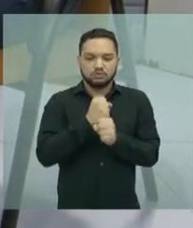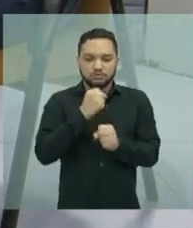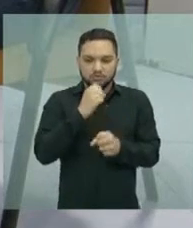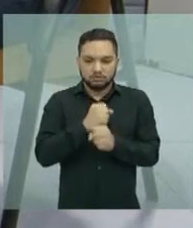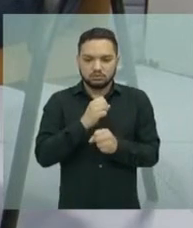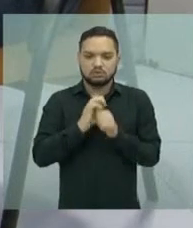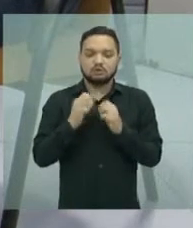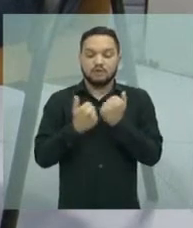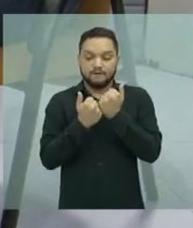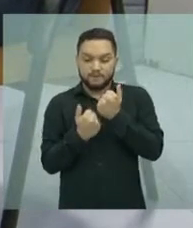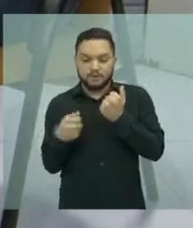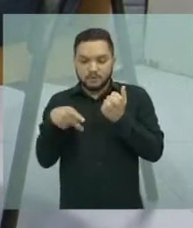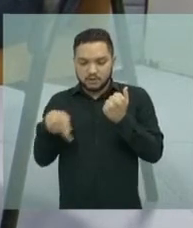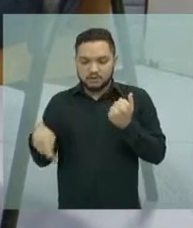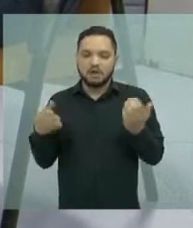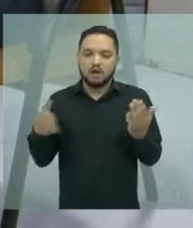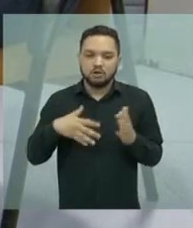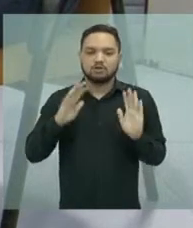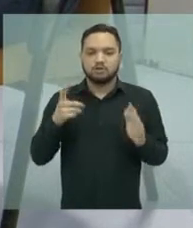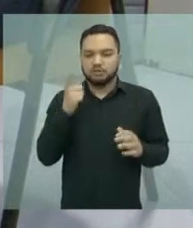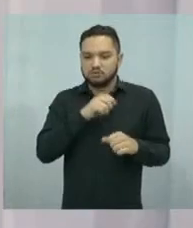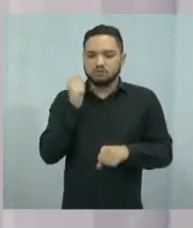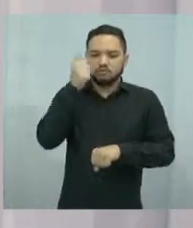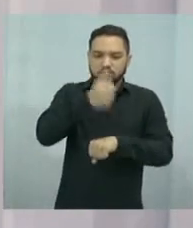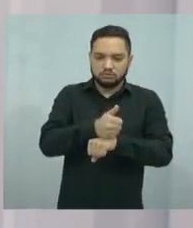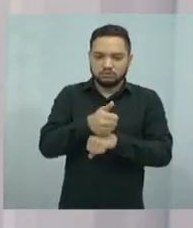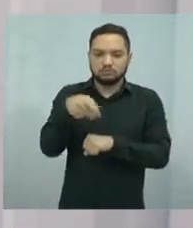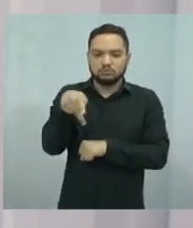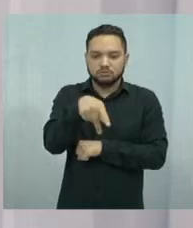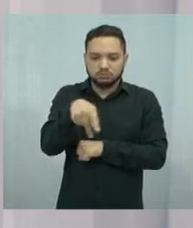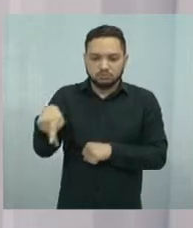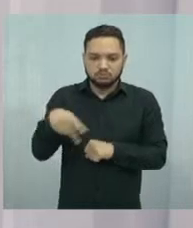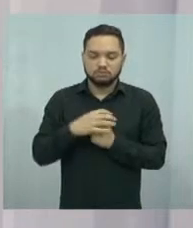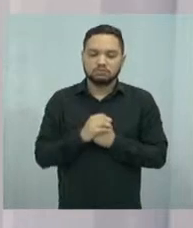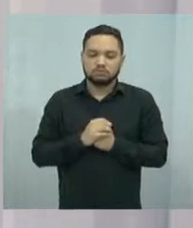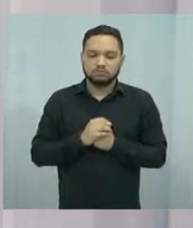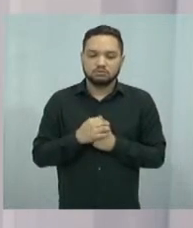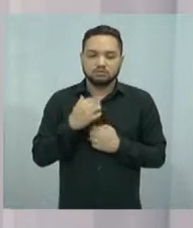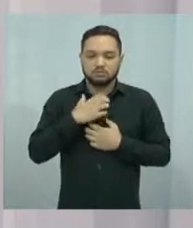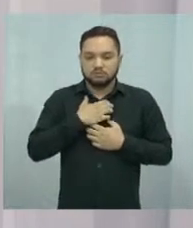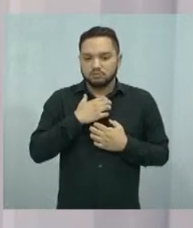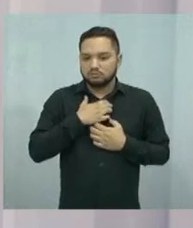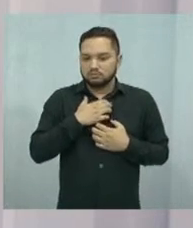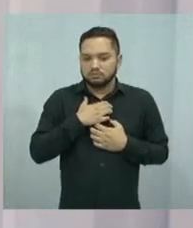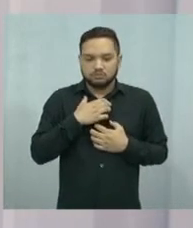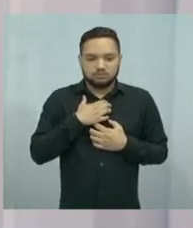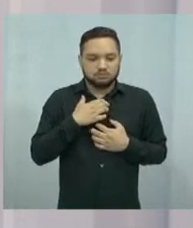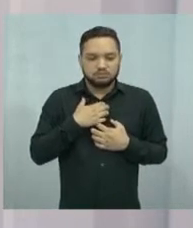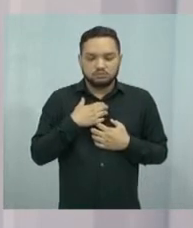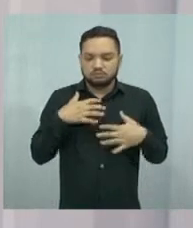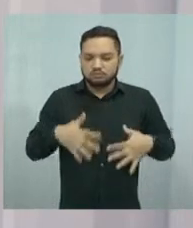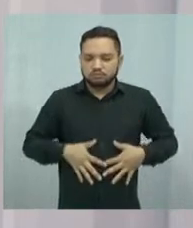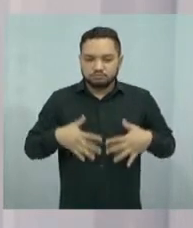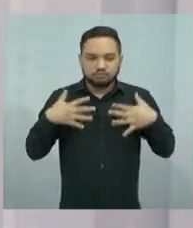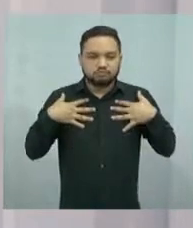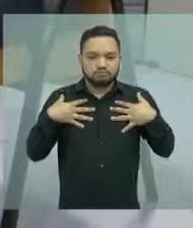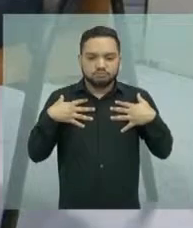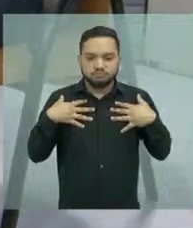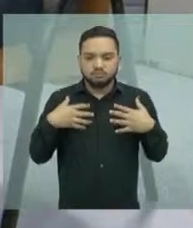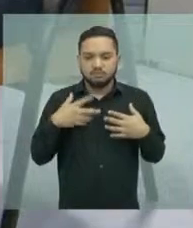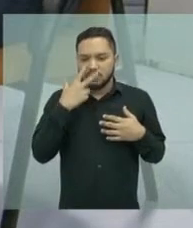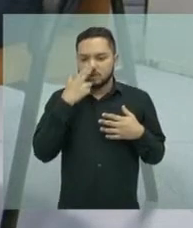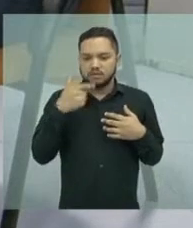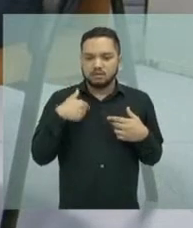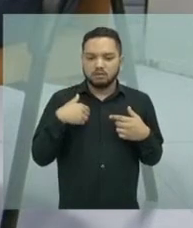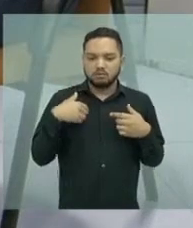cheguei a vice-presidente e agora presidente da instituição. Para mim é um mérito sem igual, mas não há